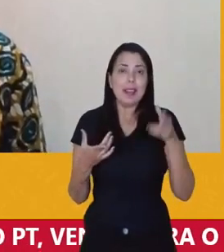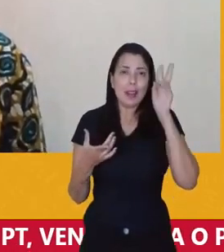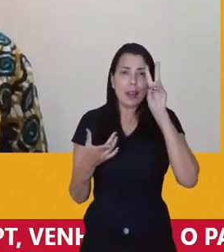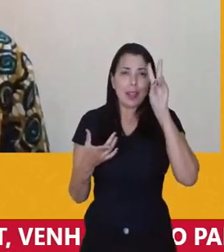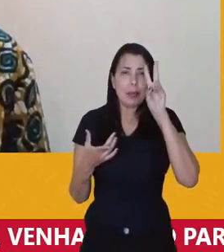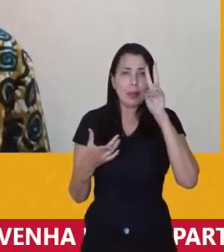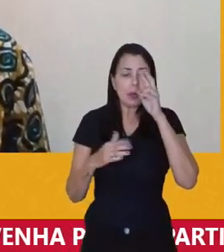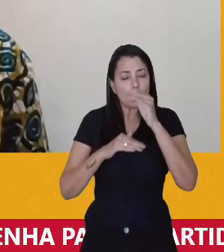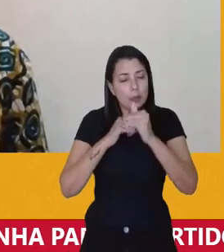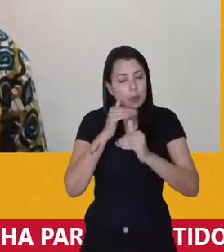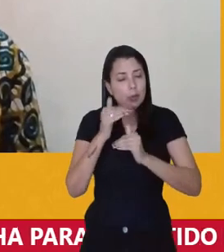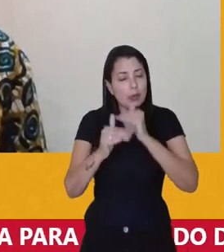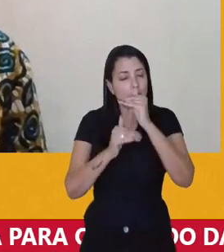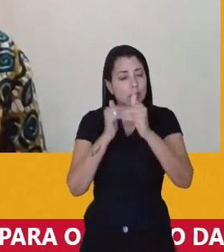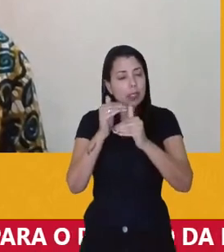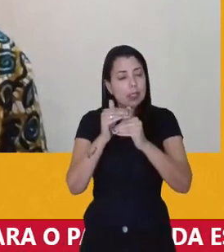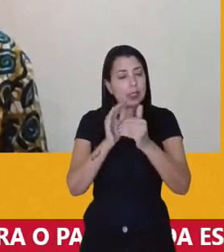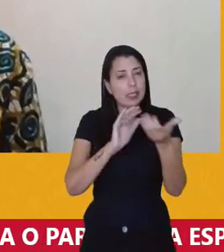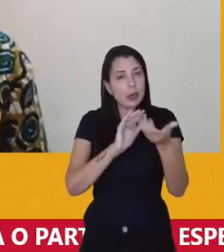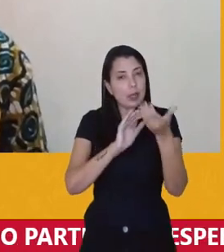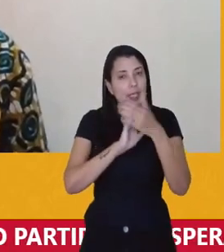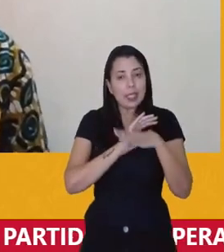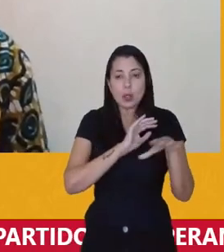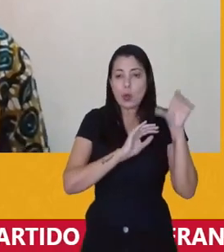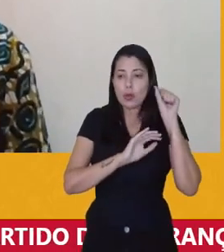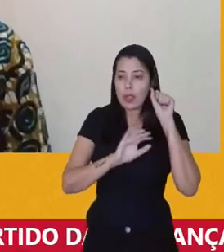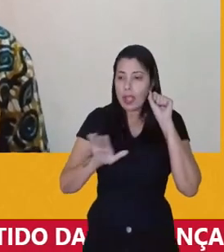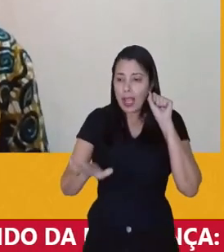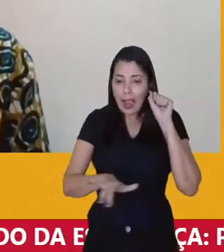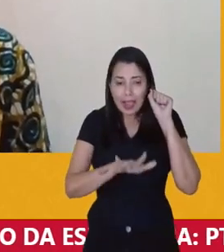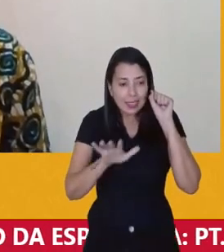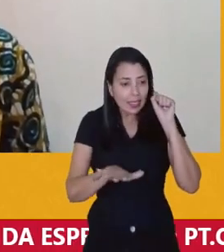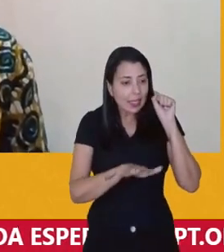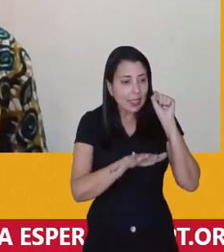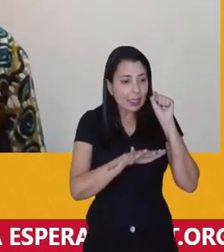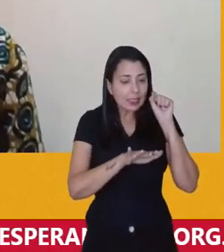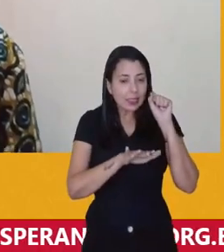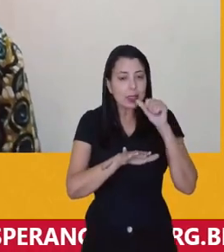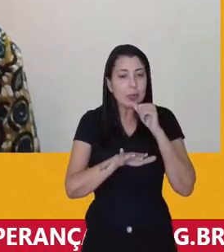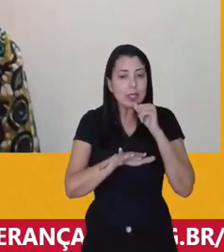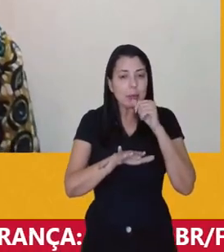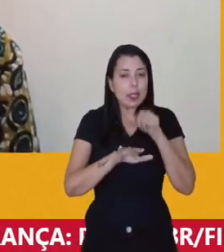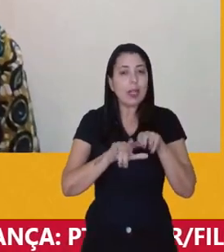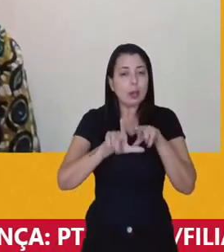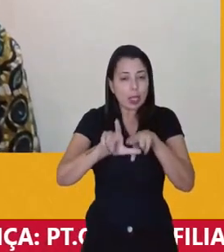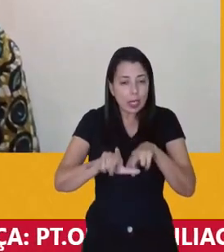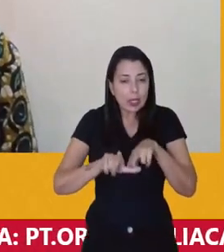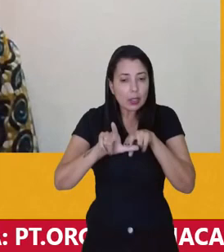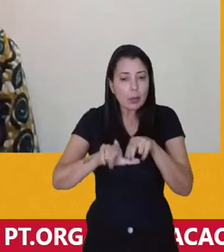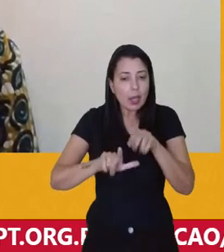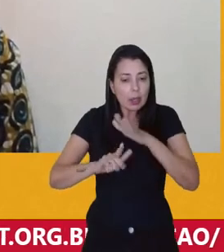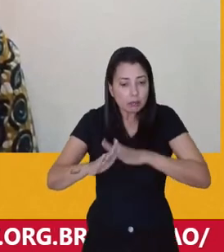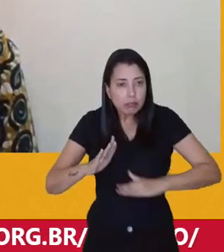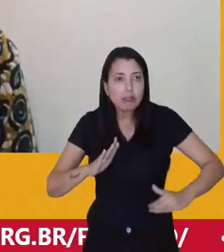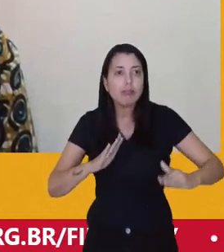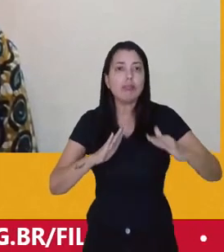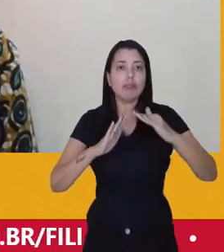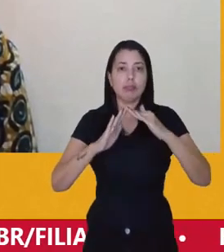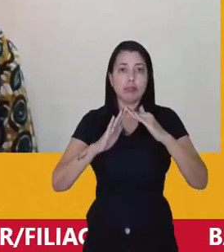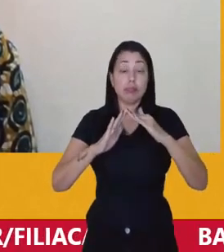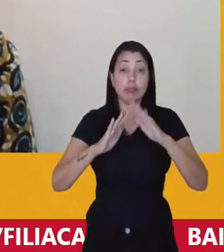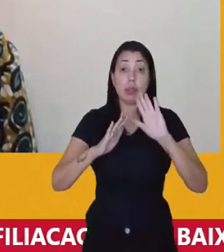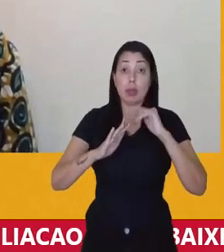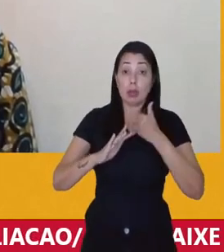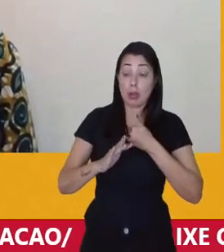meu processo quando eu quis ouvir as crianças nos terreiros de candomblé. E foi um desafio, porque a